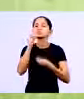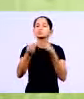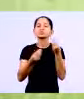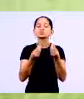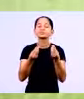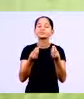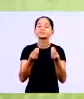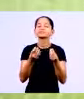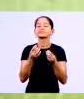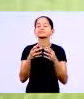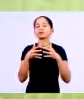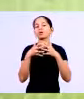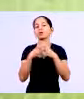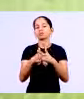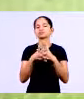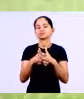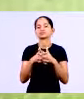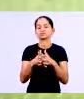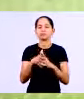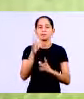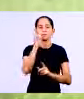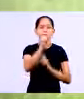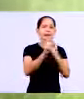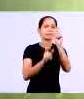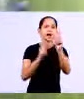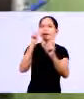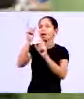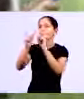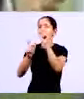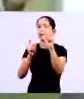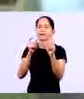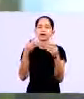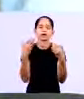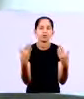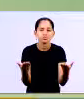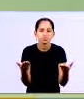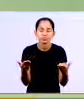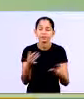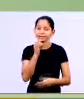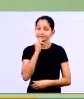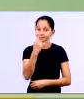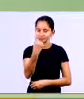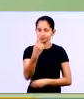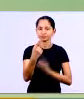exemplo, fica mais complicado com o contexto. Por isso não perdeu. Porque olha aqui, por exemplo,